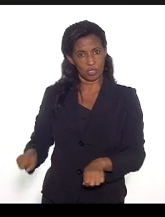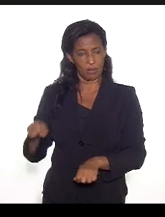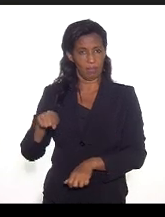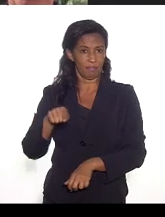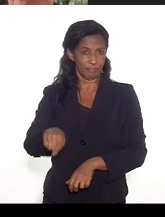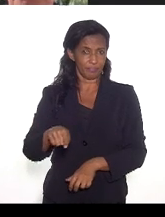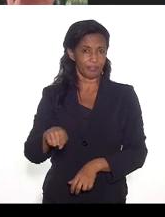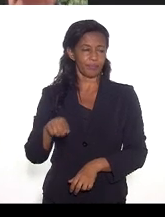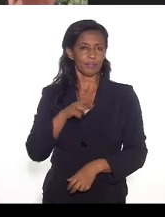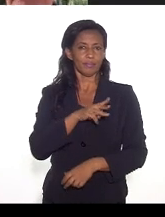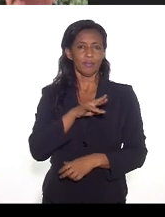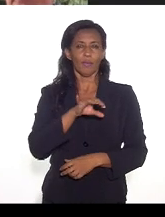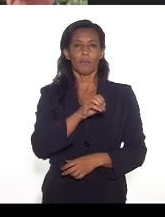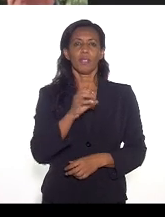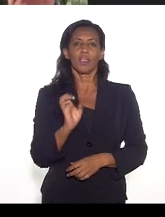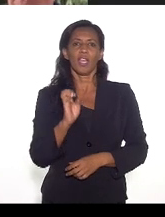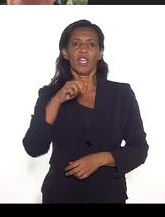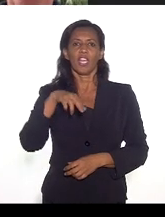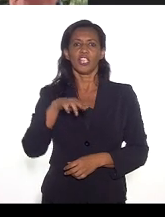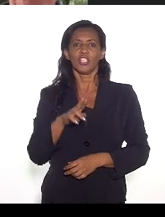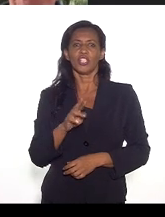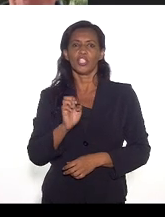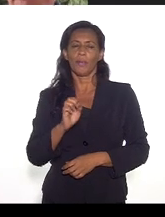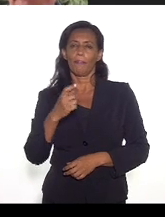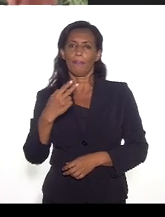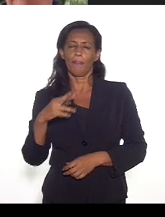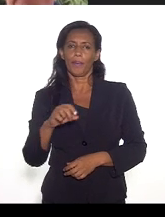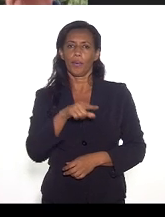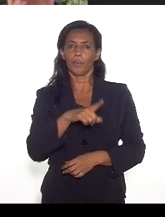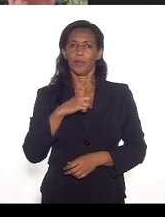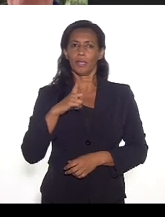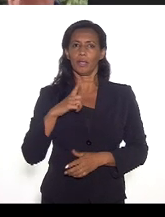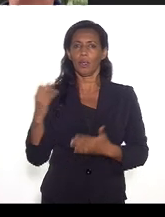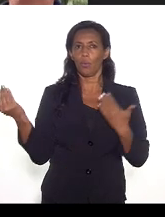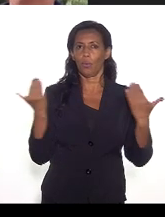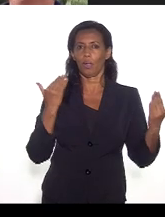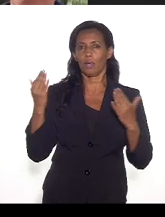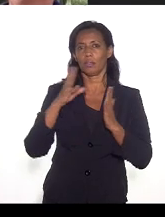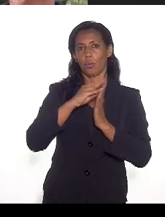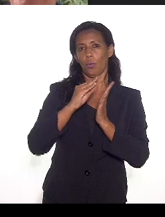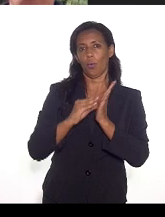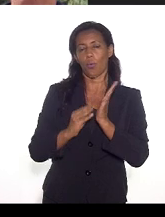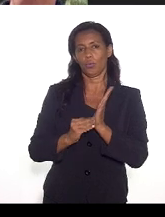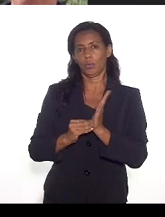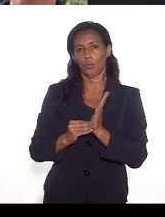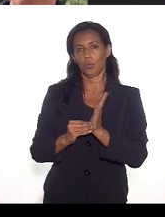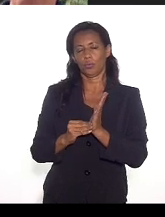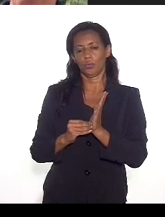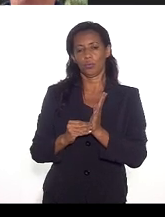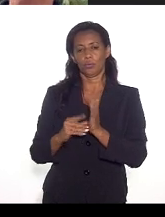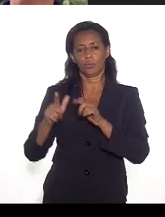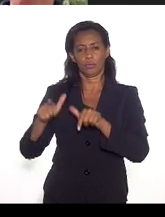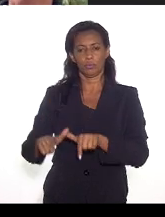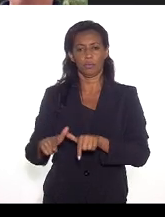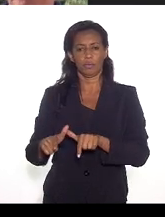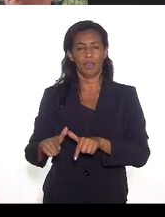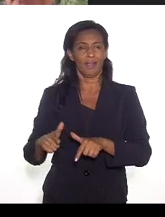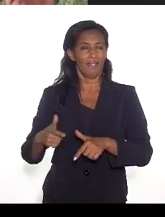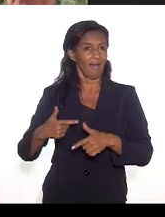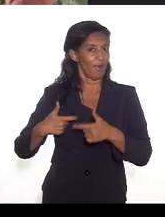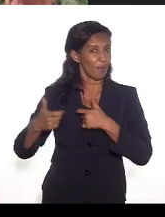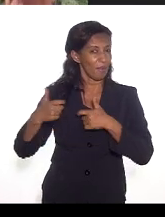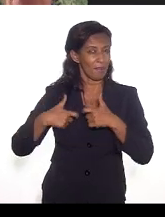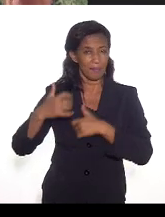o mérito da Ingepron na atuação que foi está tendo com relação ao conteúdo local das fragatas Tamandaré. É uma briga